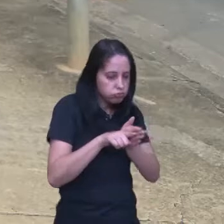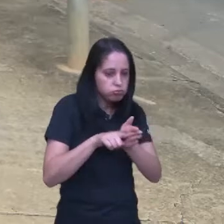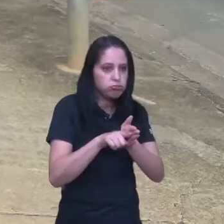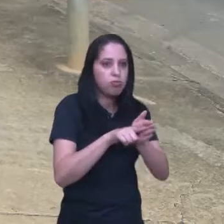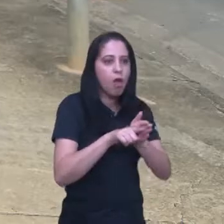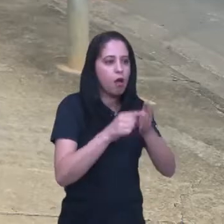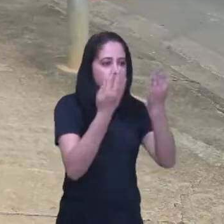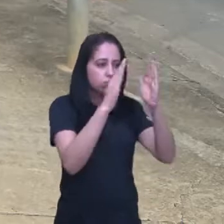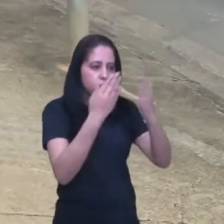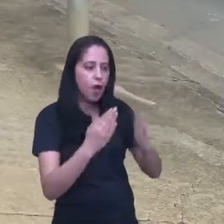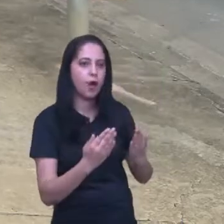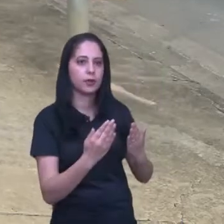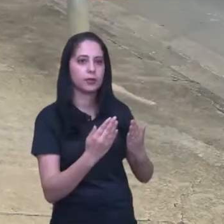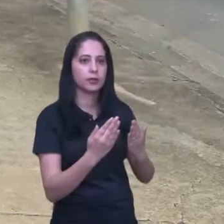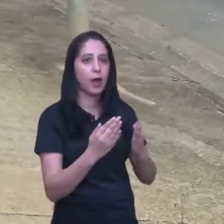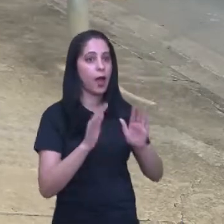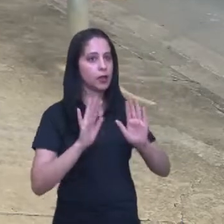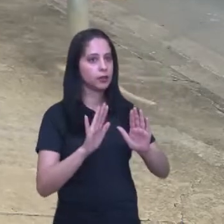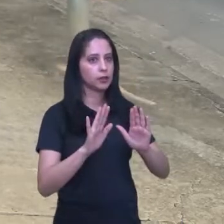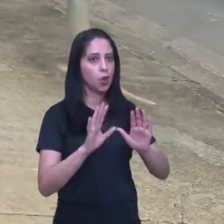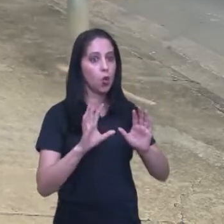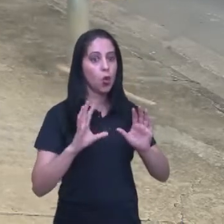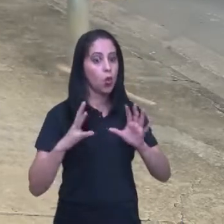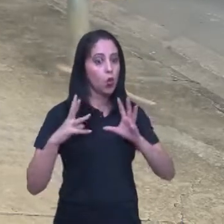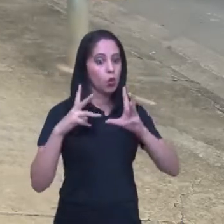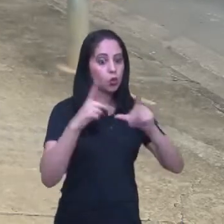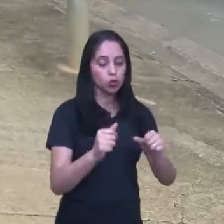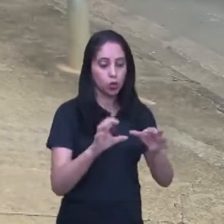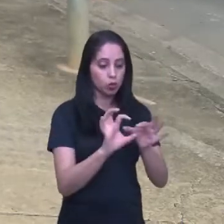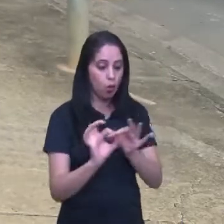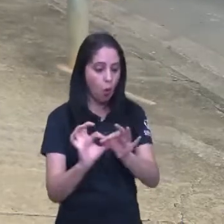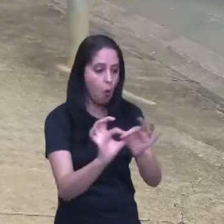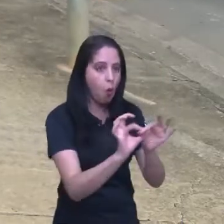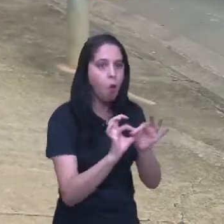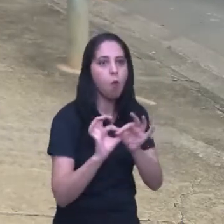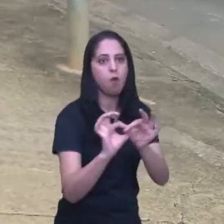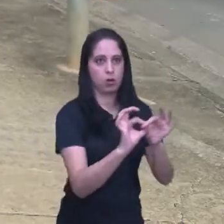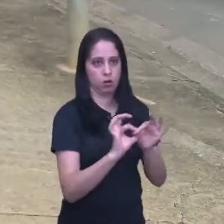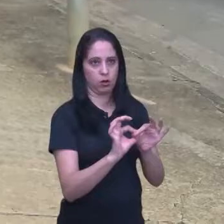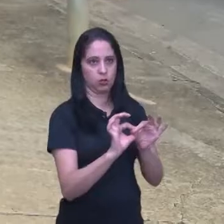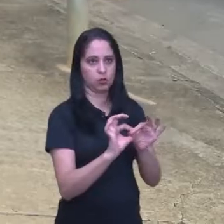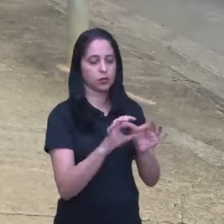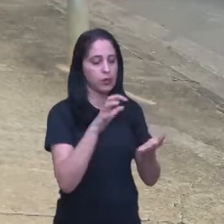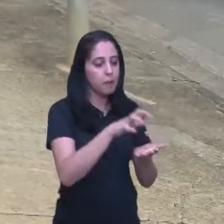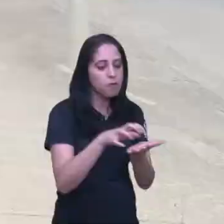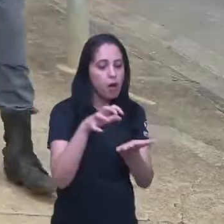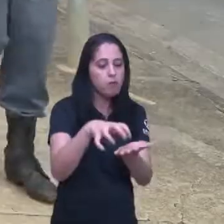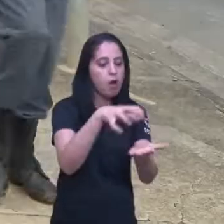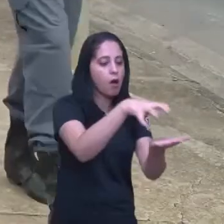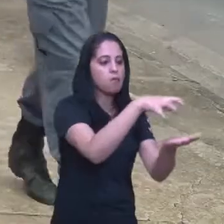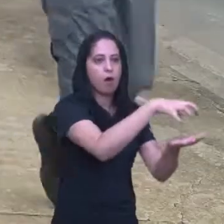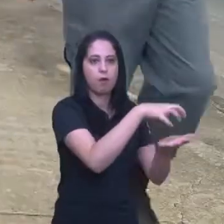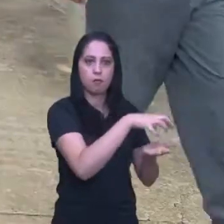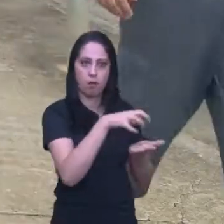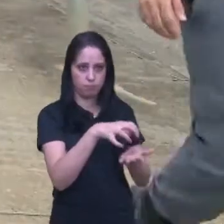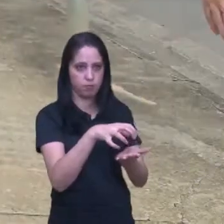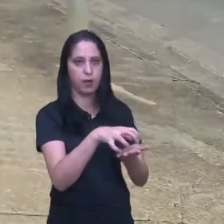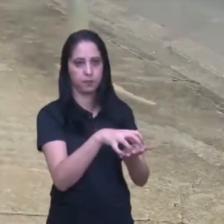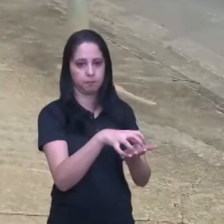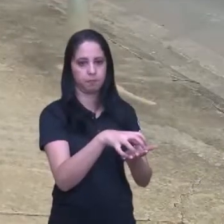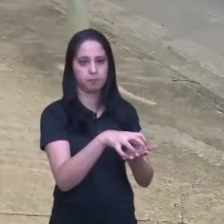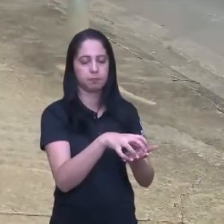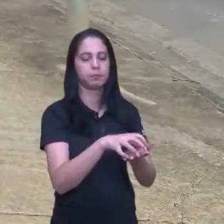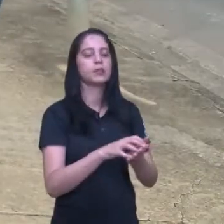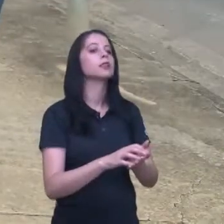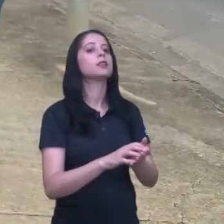análise dessas áreas E também o engajamento de todos os órgãos que são necessários fazer parte dele setores que